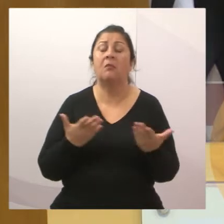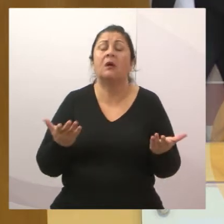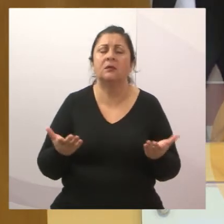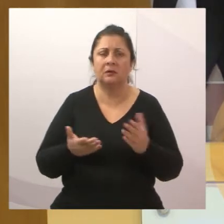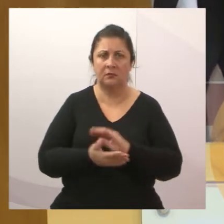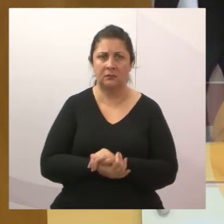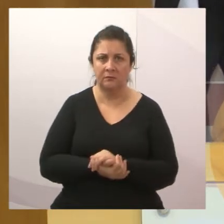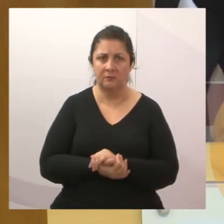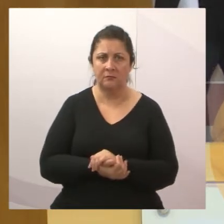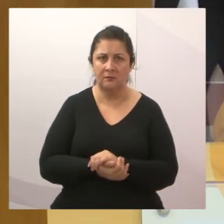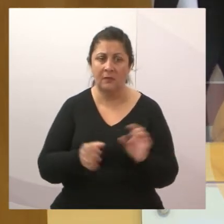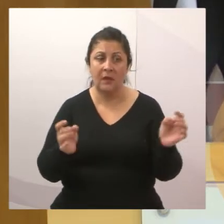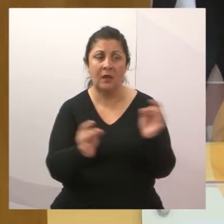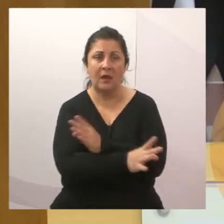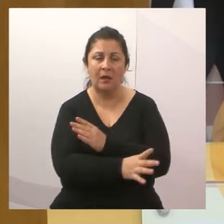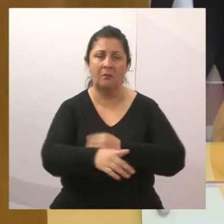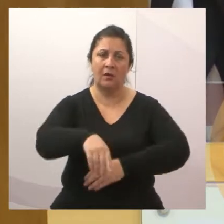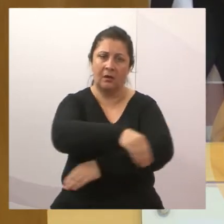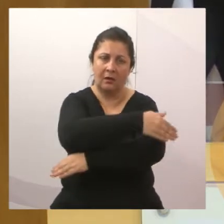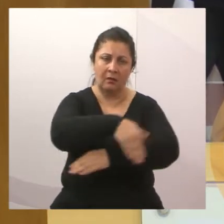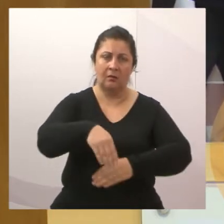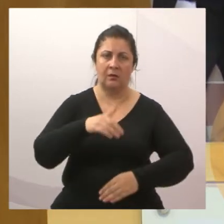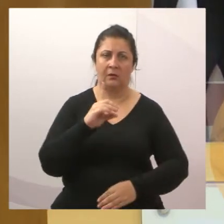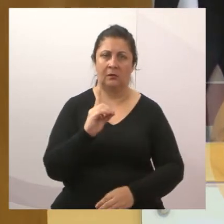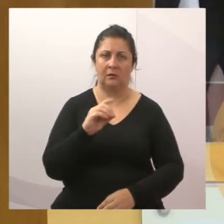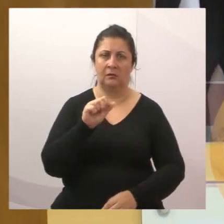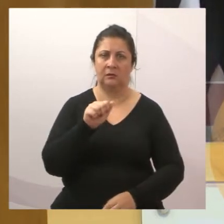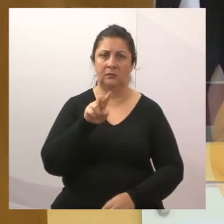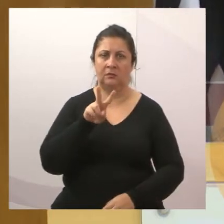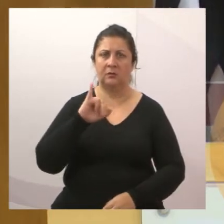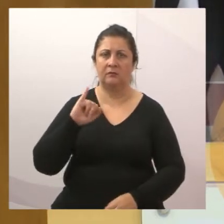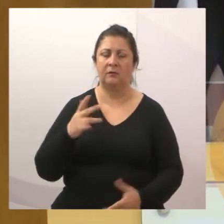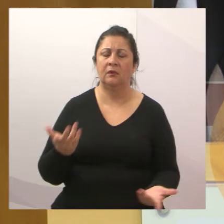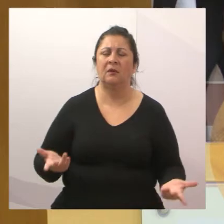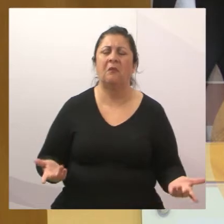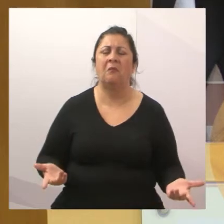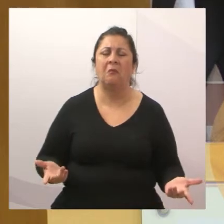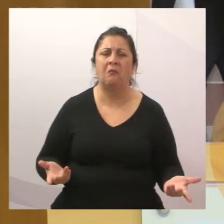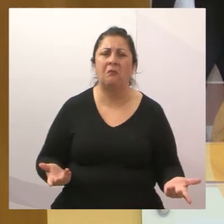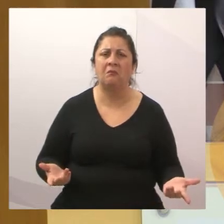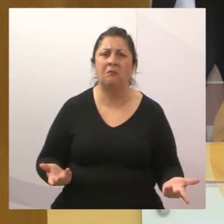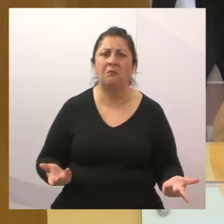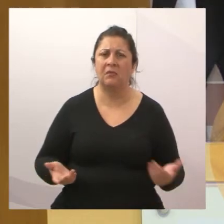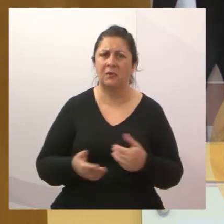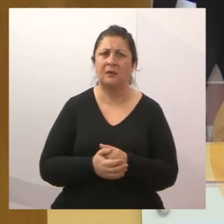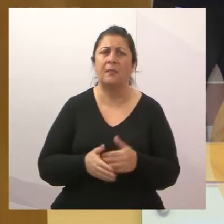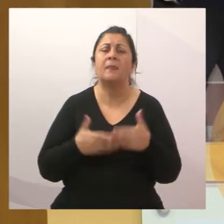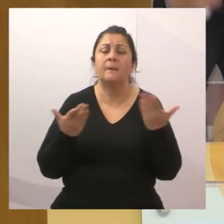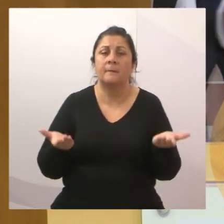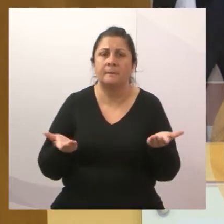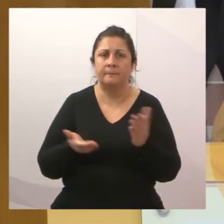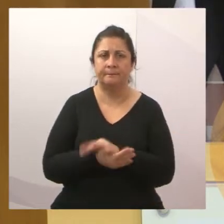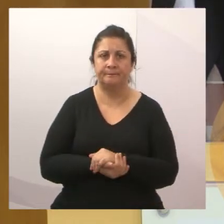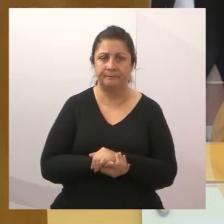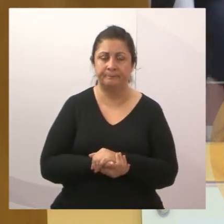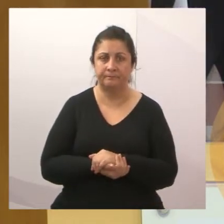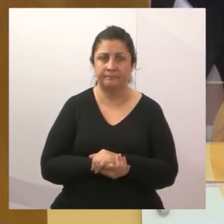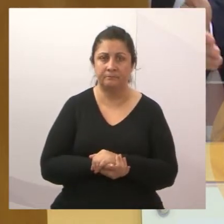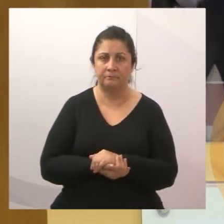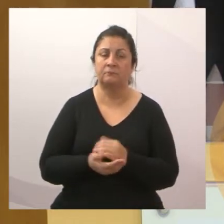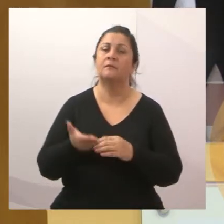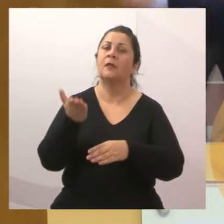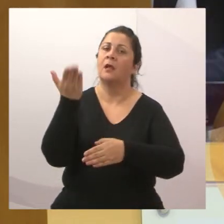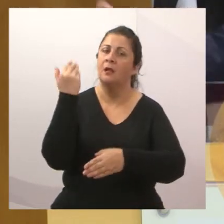Cadê o término da Davilino, que é 1.200 metros de asfalto? Cadê? Estava